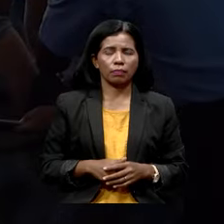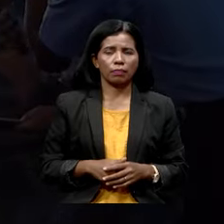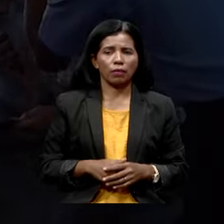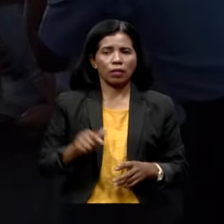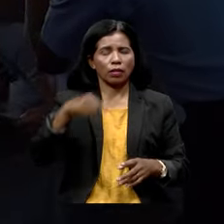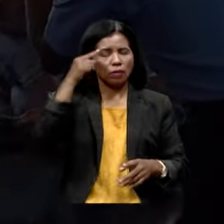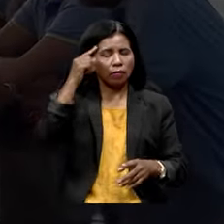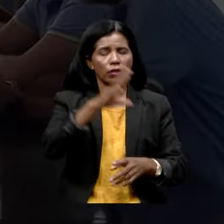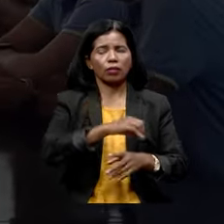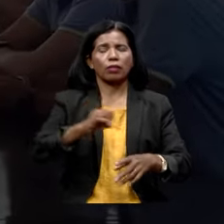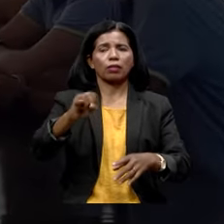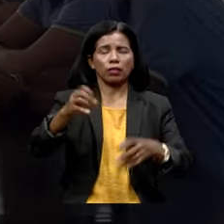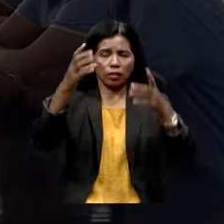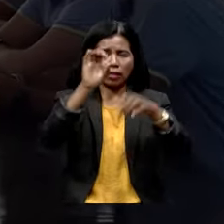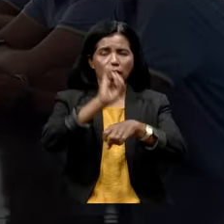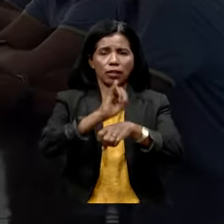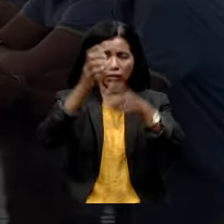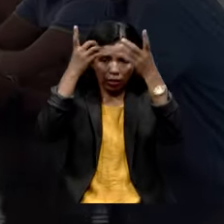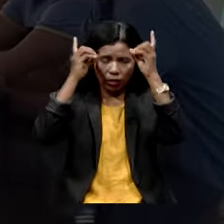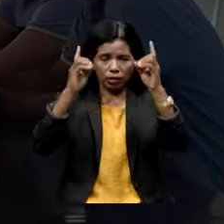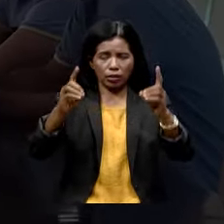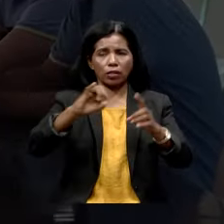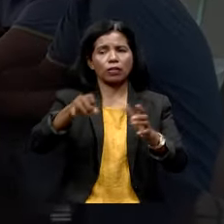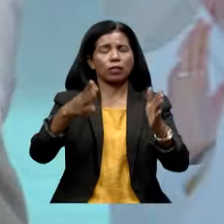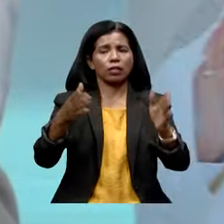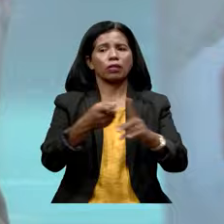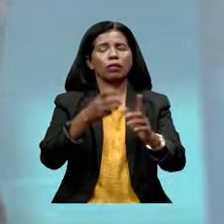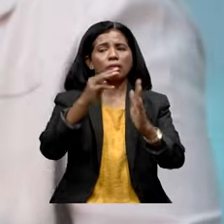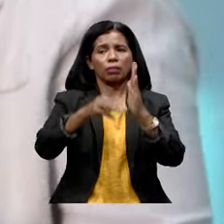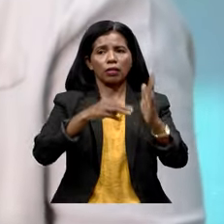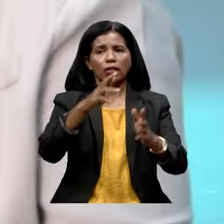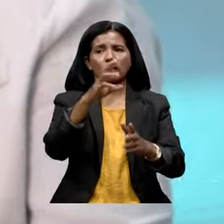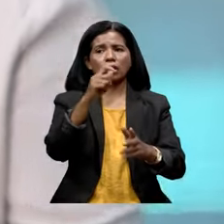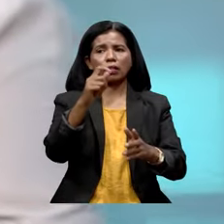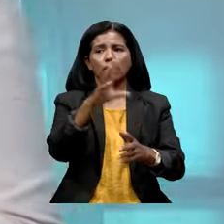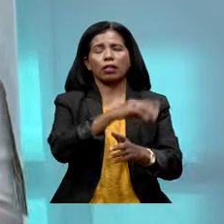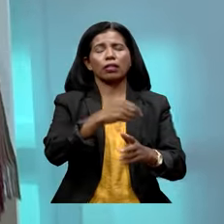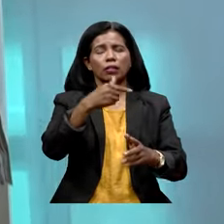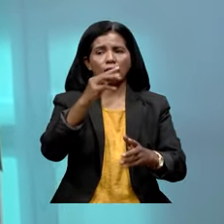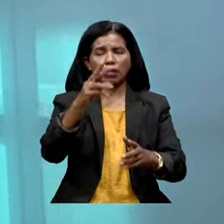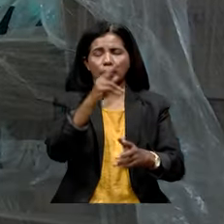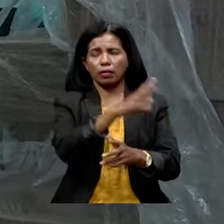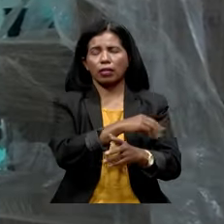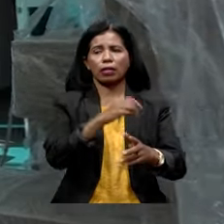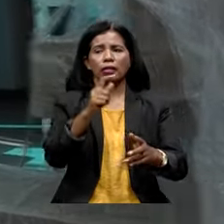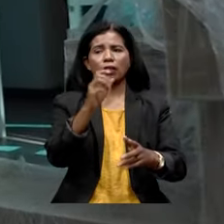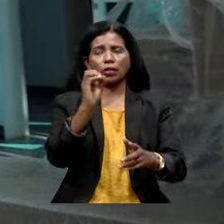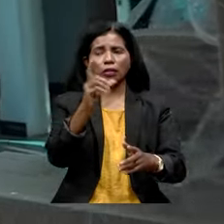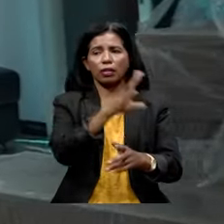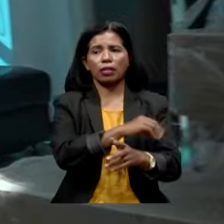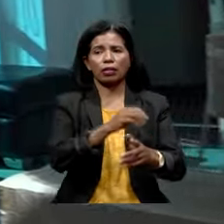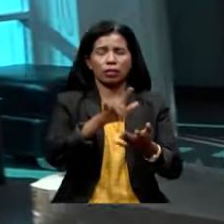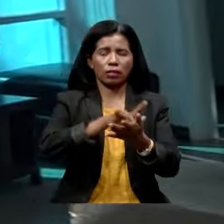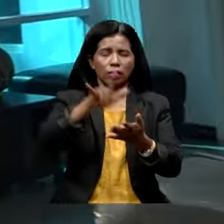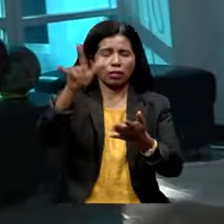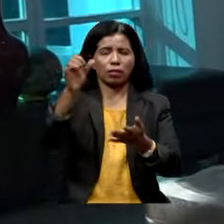Governo na igreja decide jornalista timorana em Tolo, Husi Media RTTLP, GMN no Tatoli IP, onde arranca